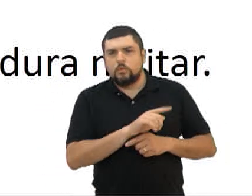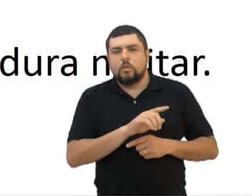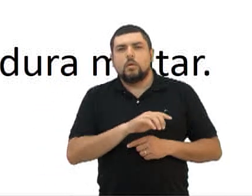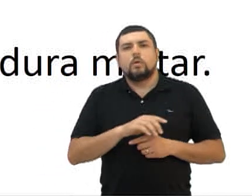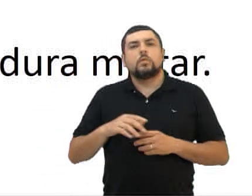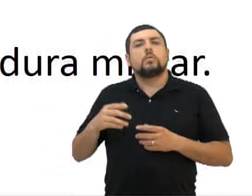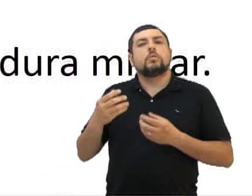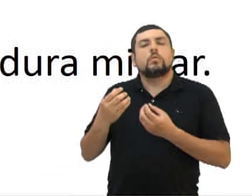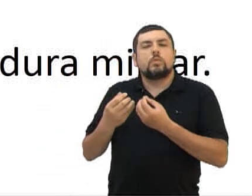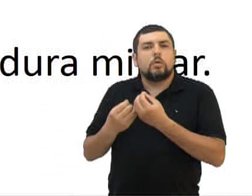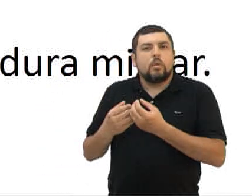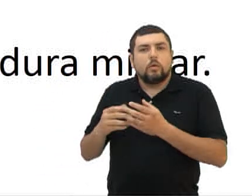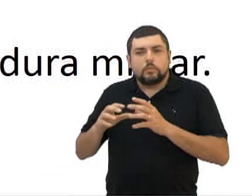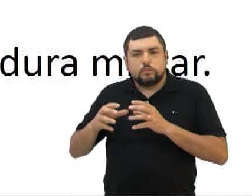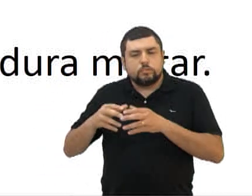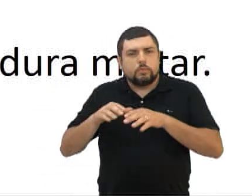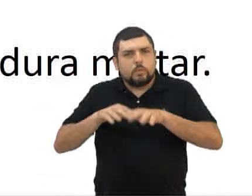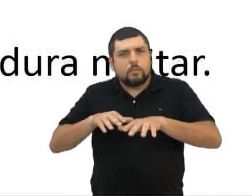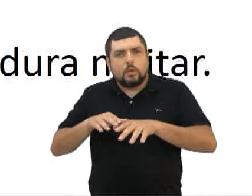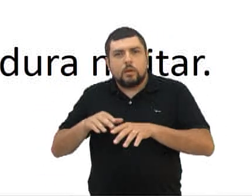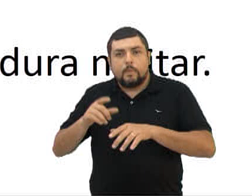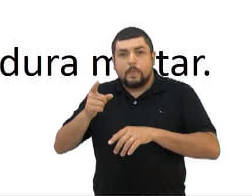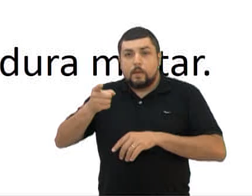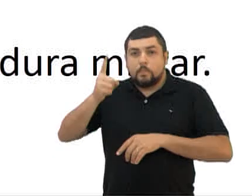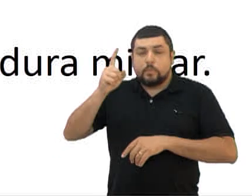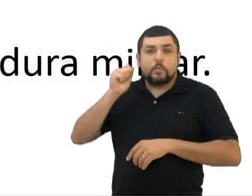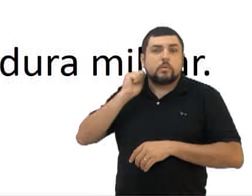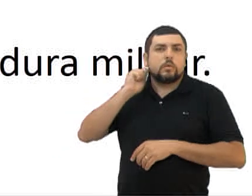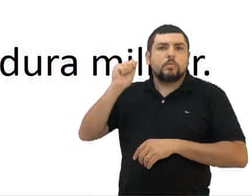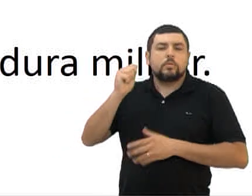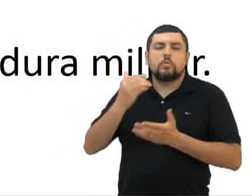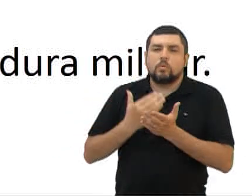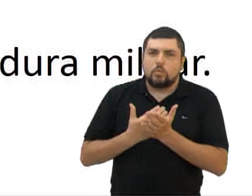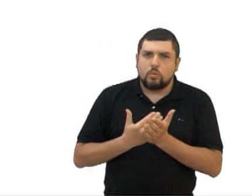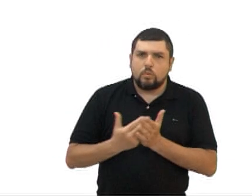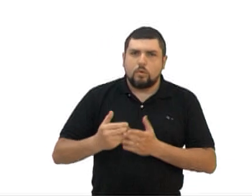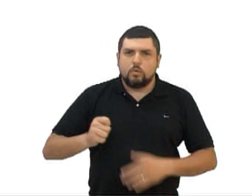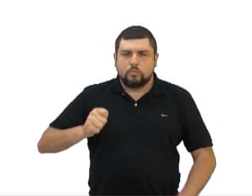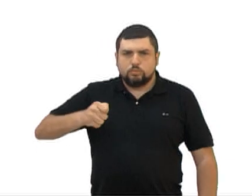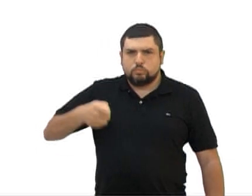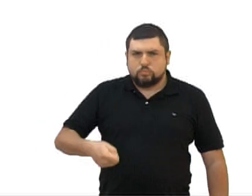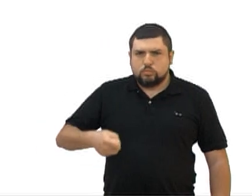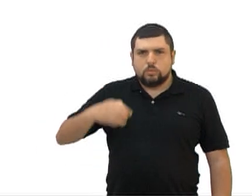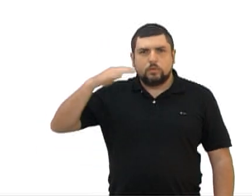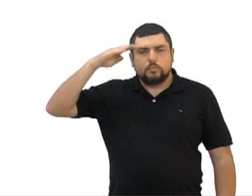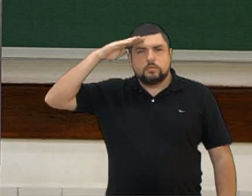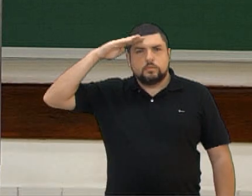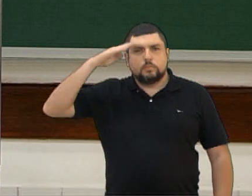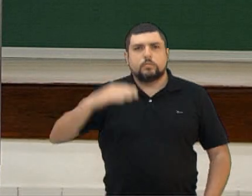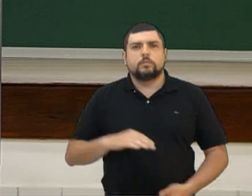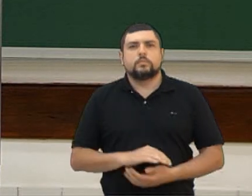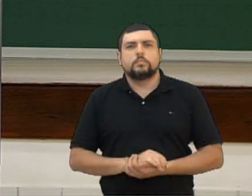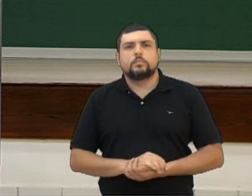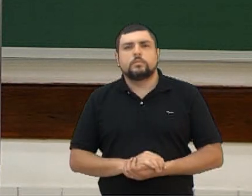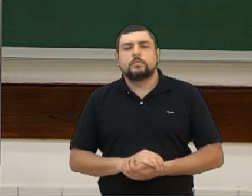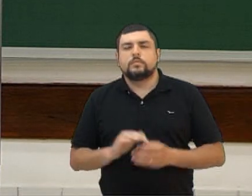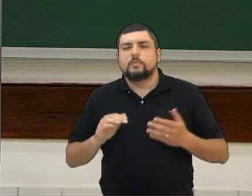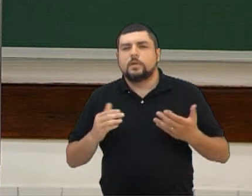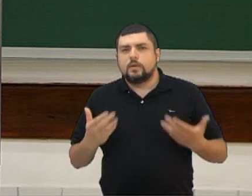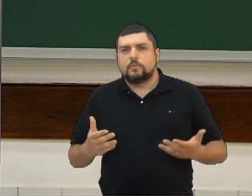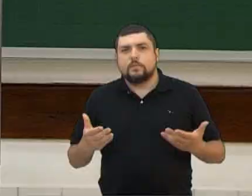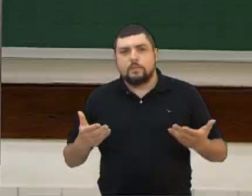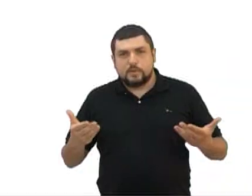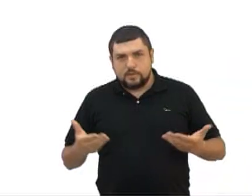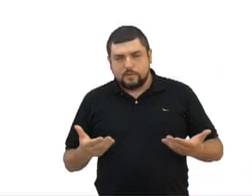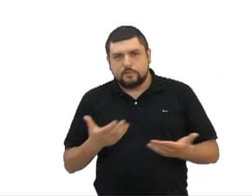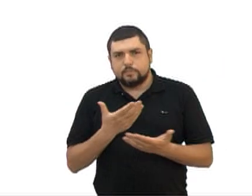tropas se mobilizam e em 1º de abril começa a ditadura militar. Então, pessoal, nesta aula nós